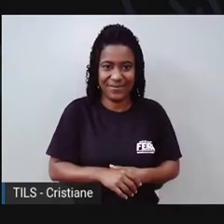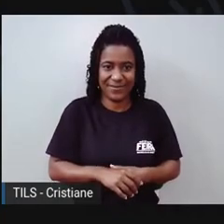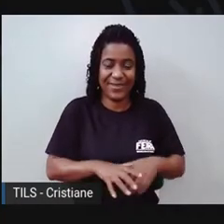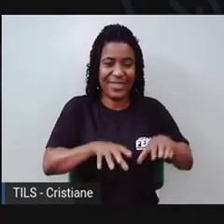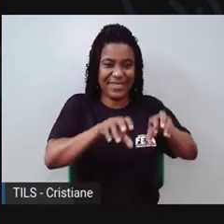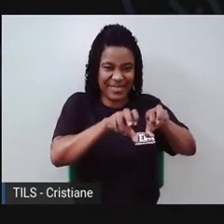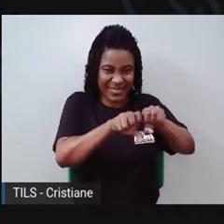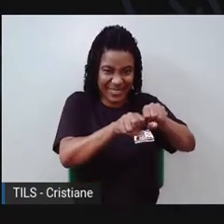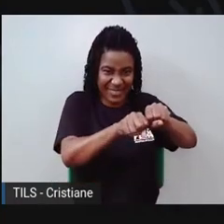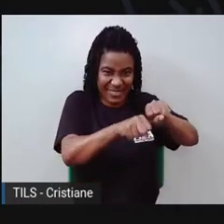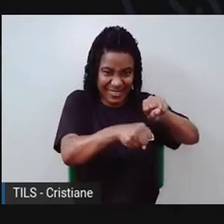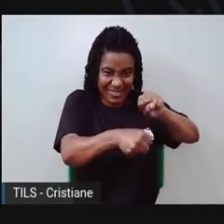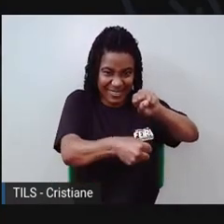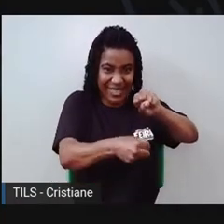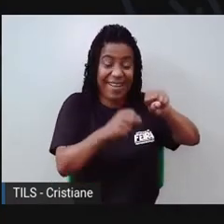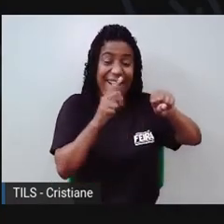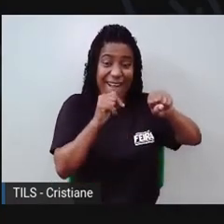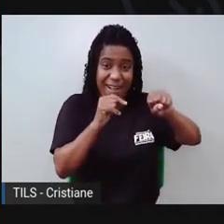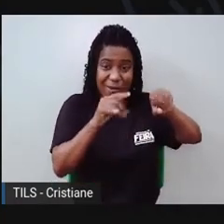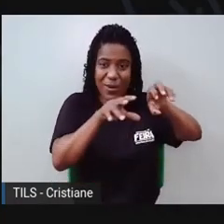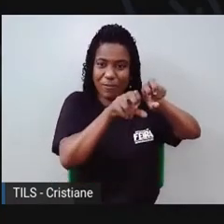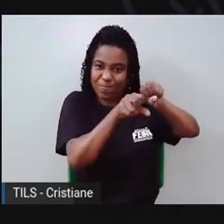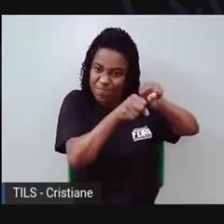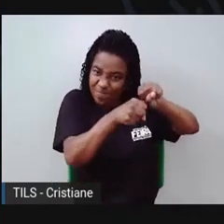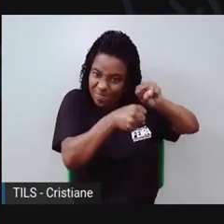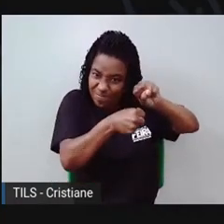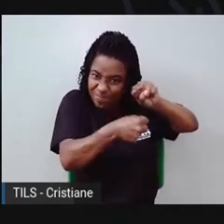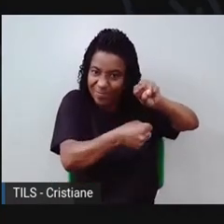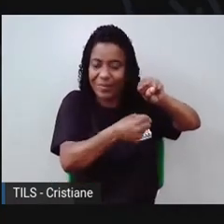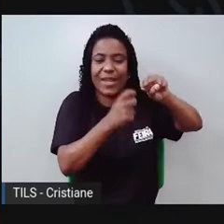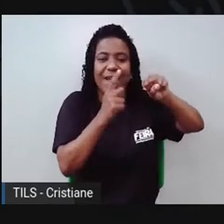tirar toda a água, tá vendo?